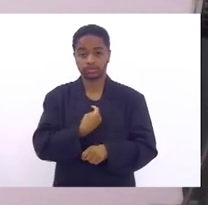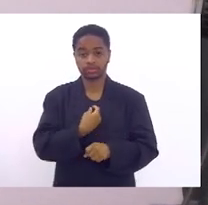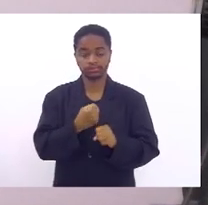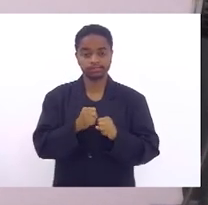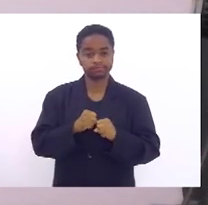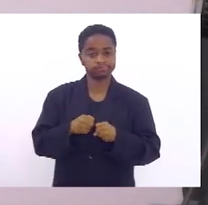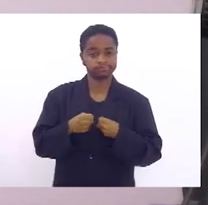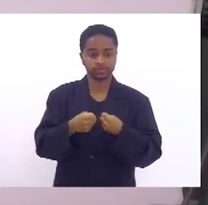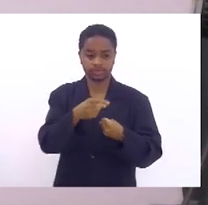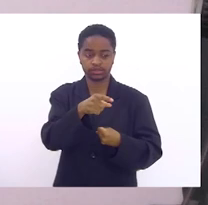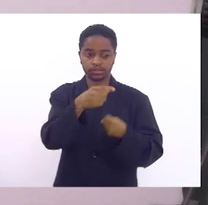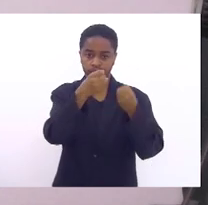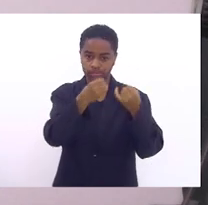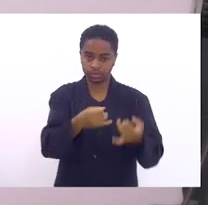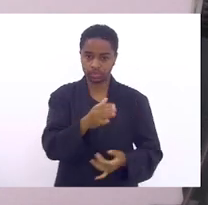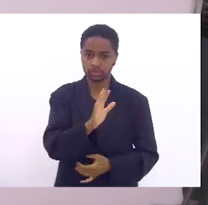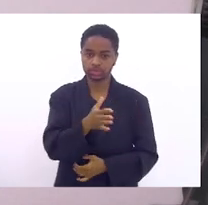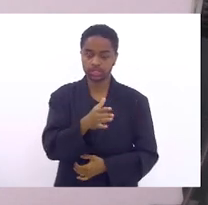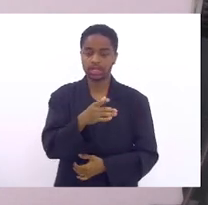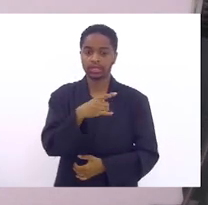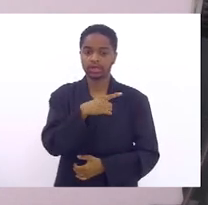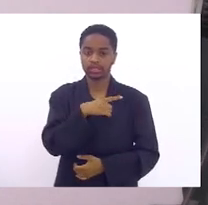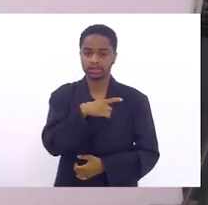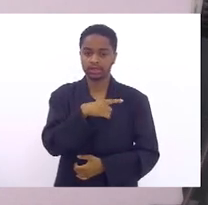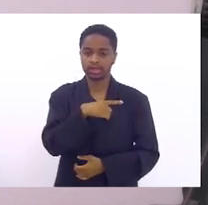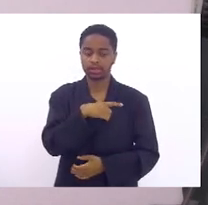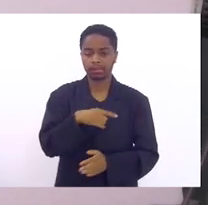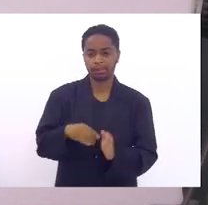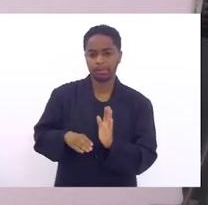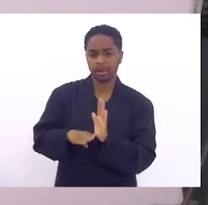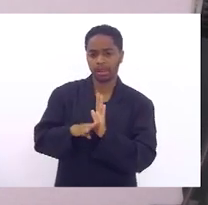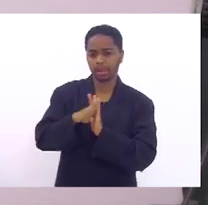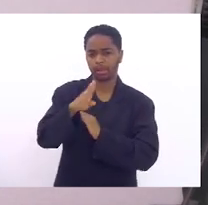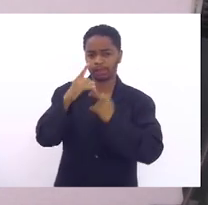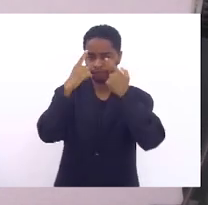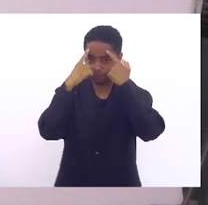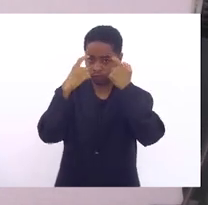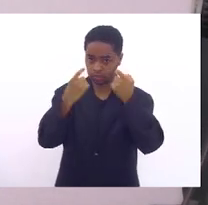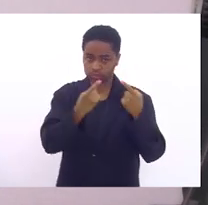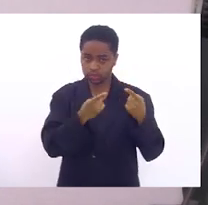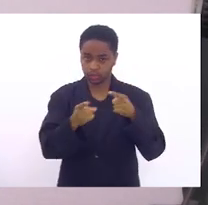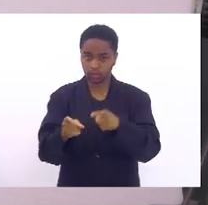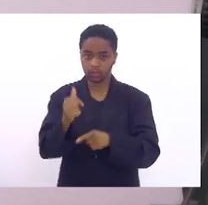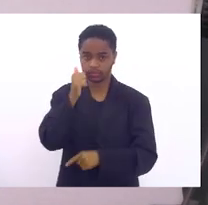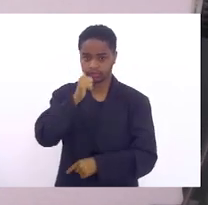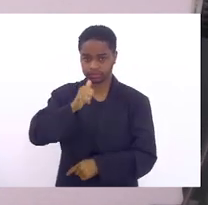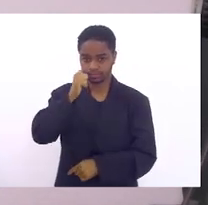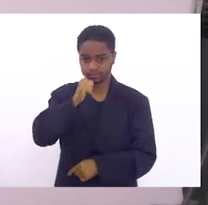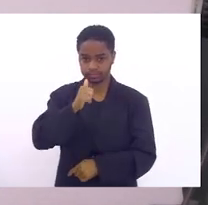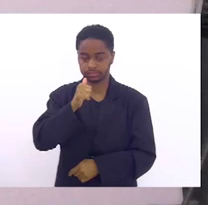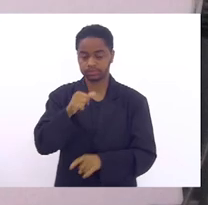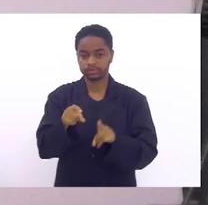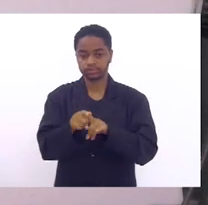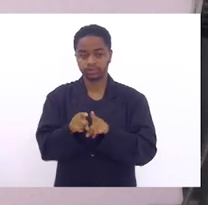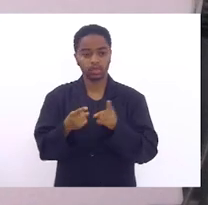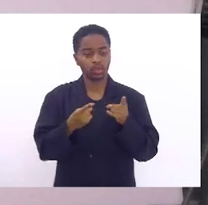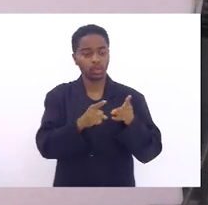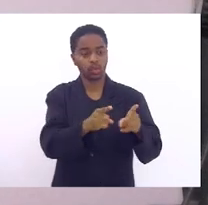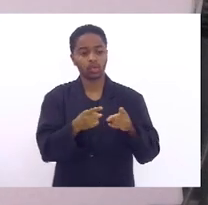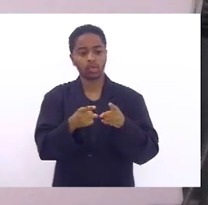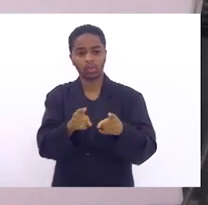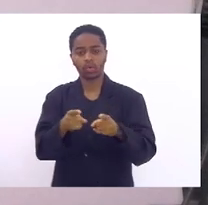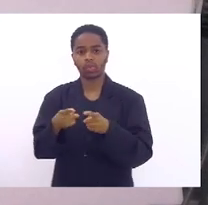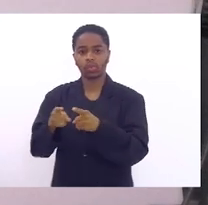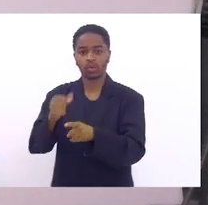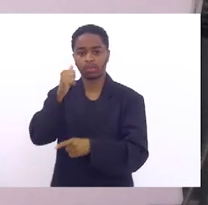você muito bem falou uma epidemia de violência contra a mulher contra todas as mulheres em